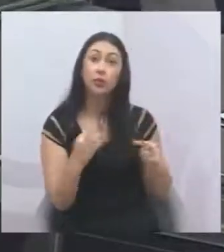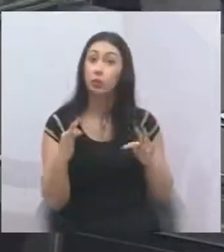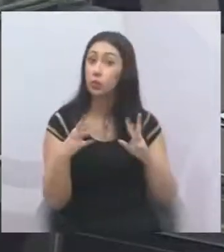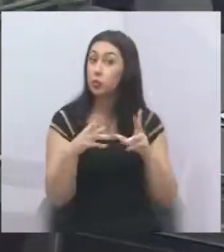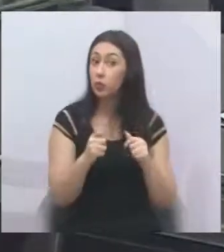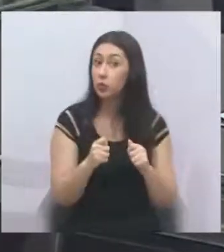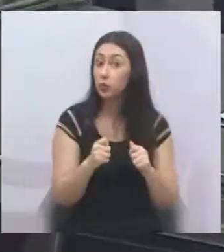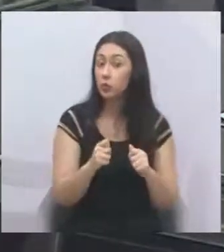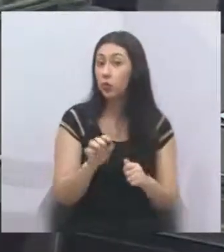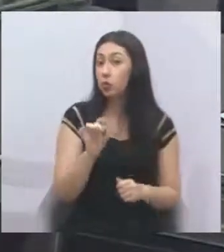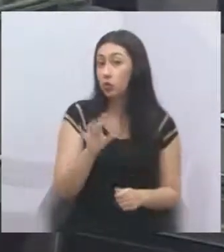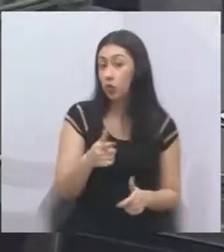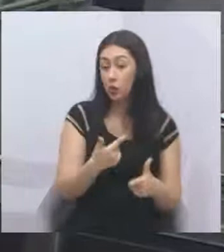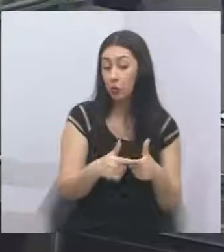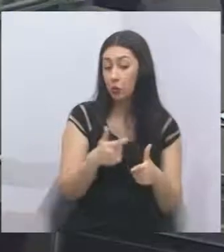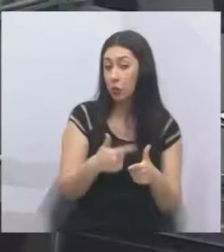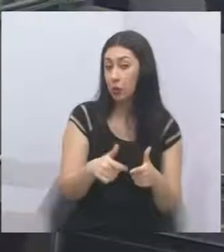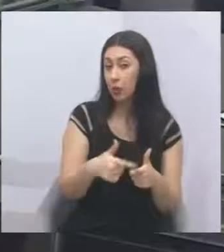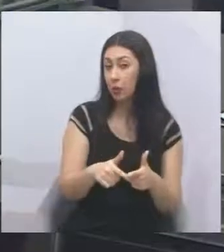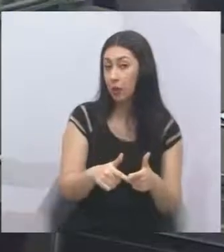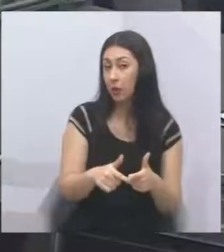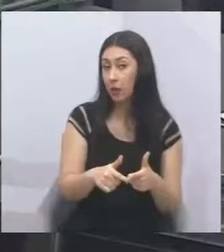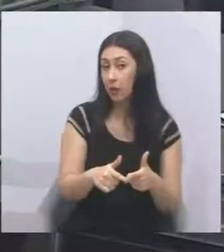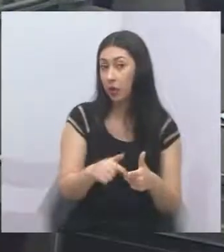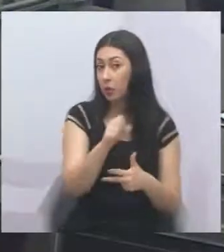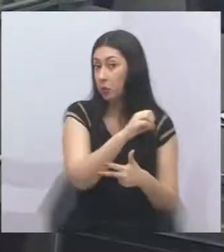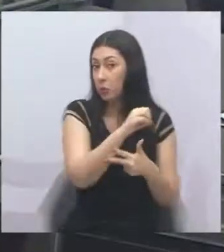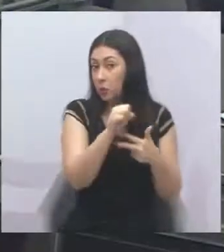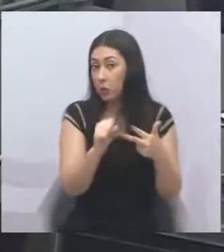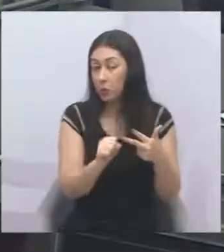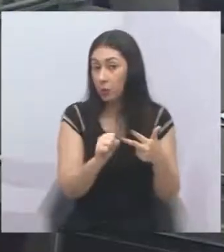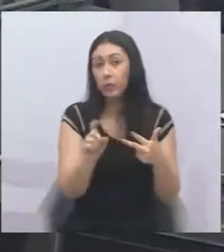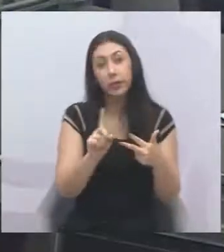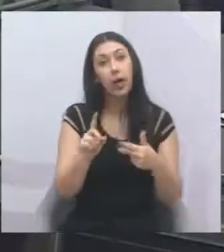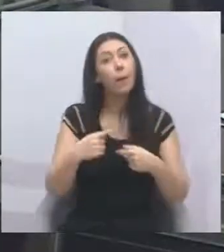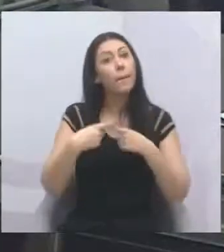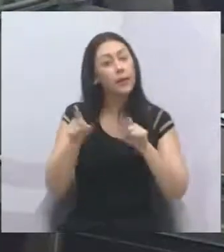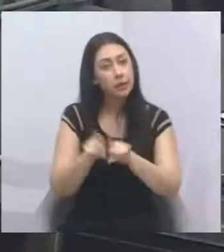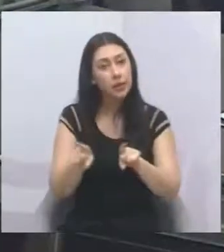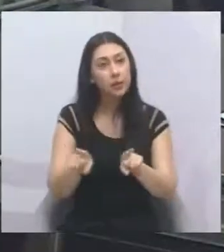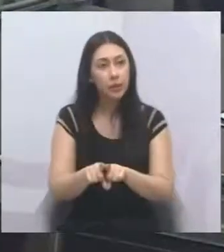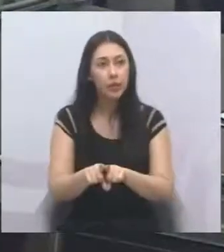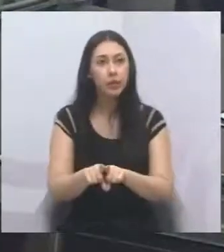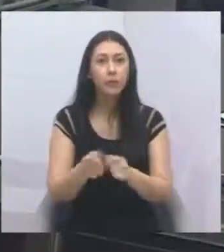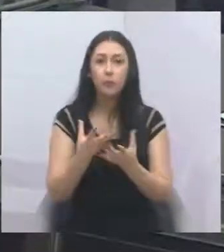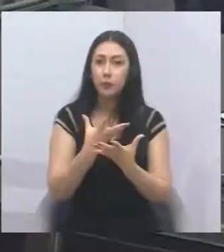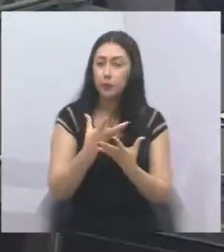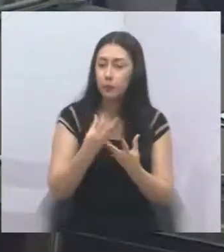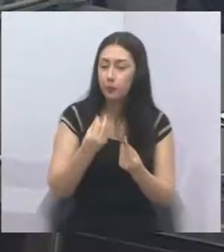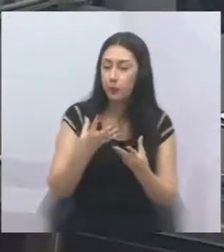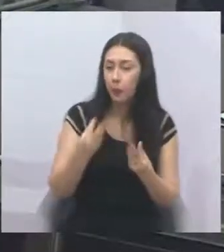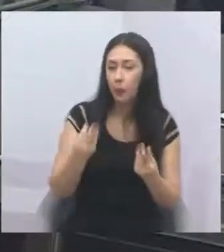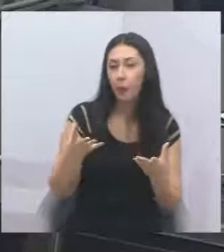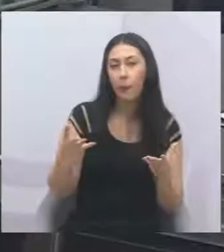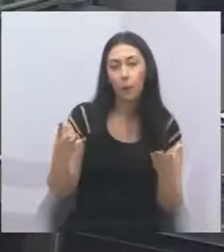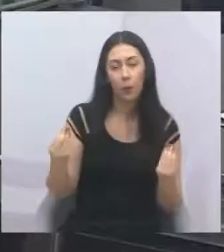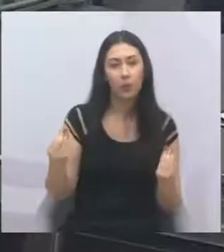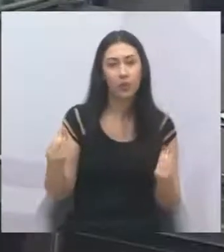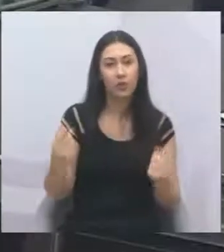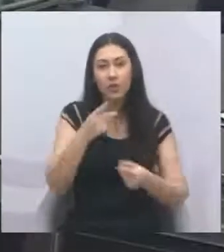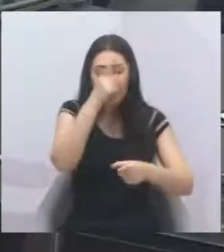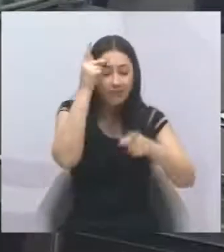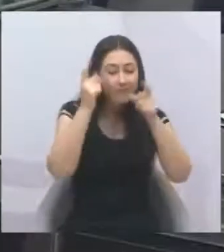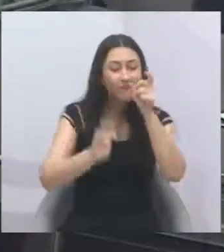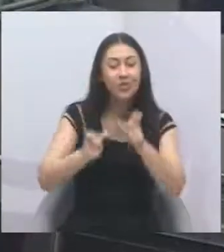Então não é só o problema do poder público que é ineficiente, mas tem também muitos da